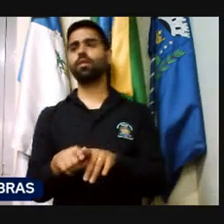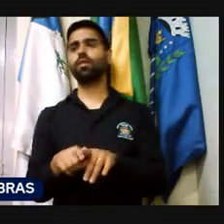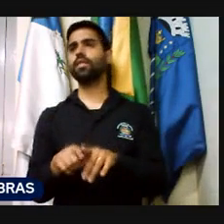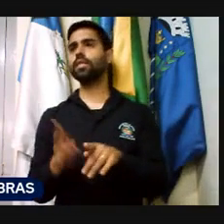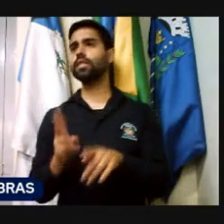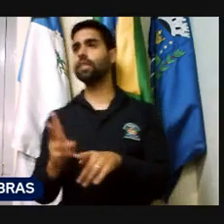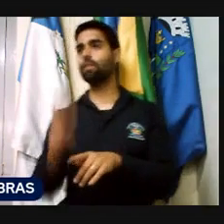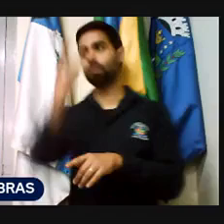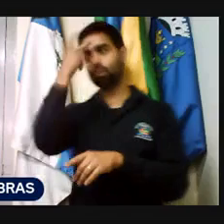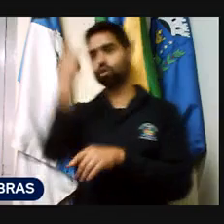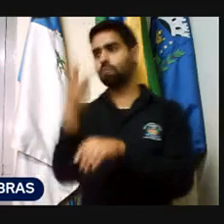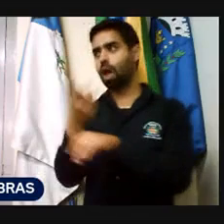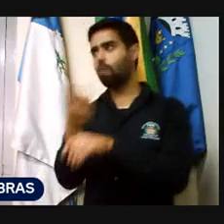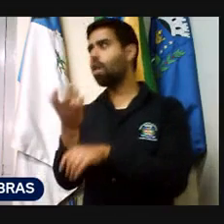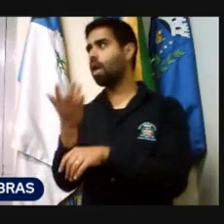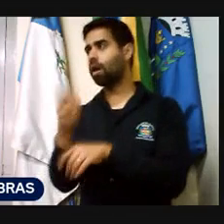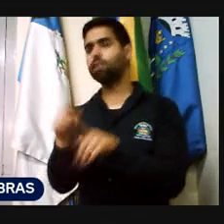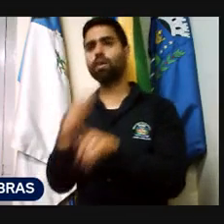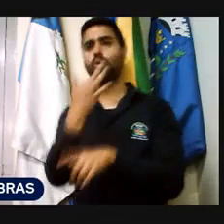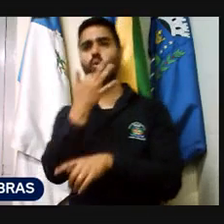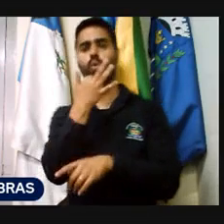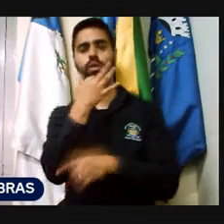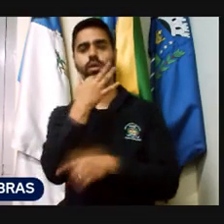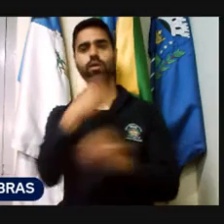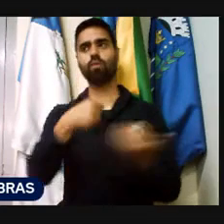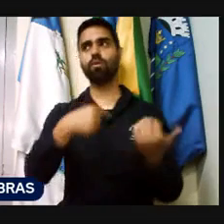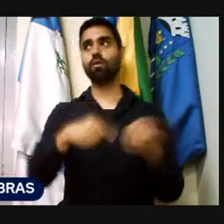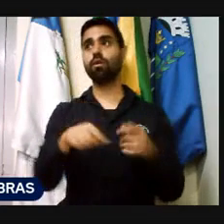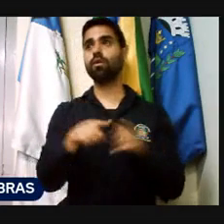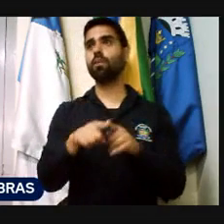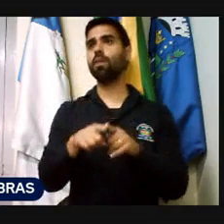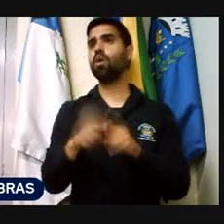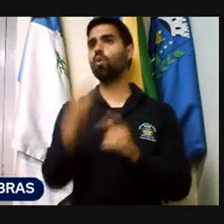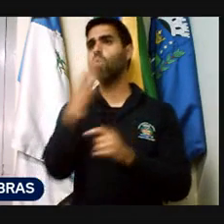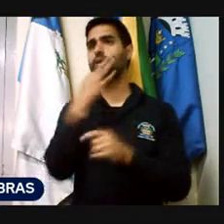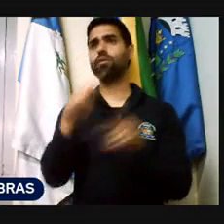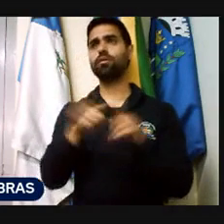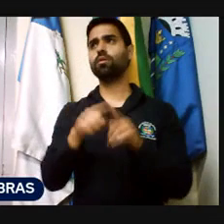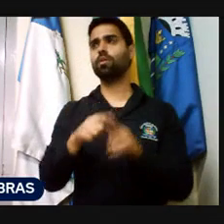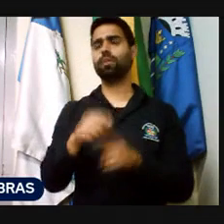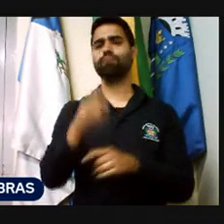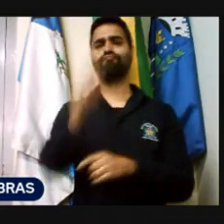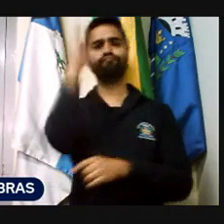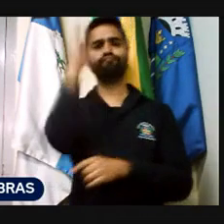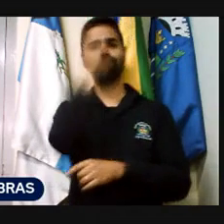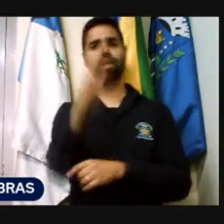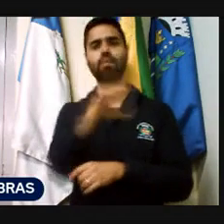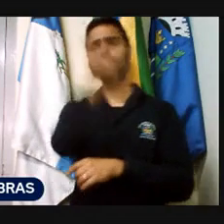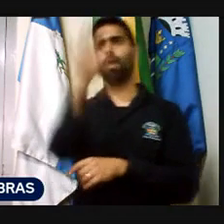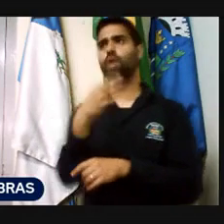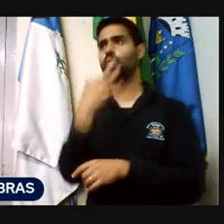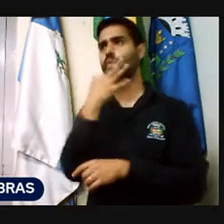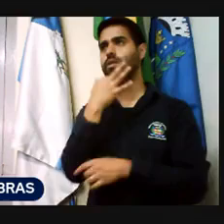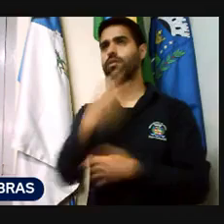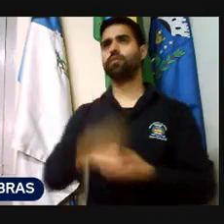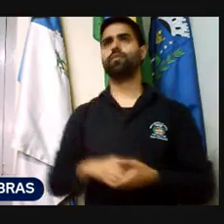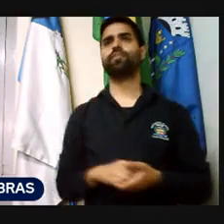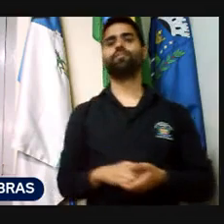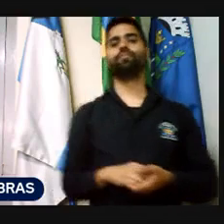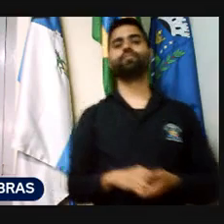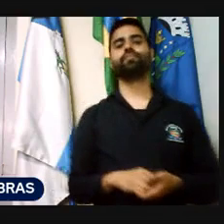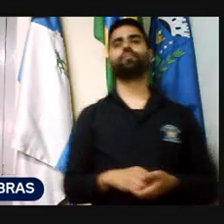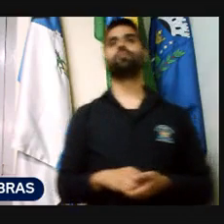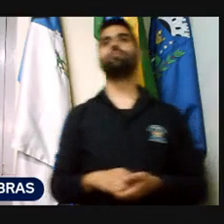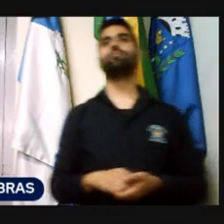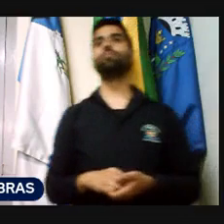procurado dentro do nosso município de Valença e nacionalmente conservatória é colocada dessa forma. Então, ela vem aí trazendo